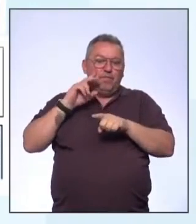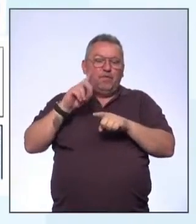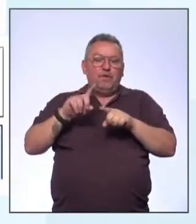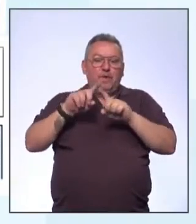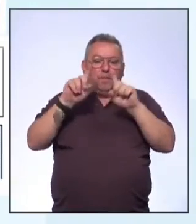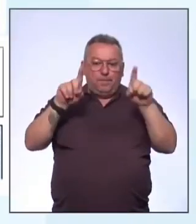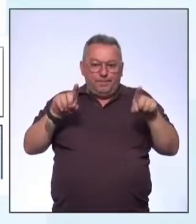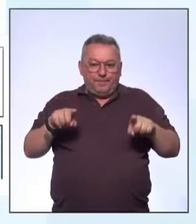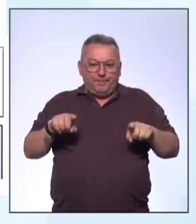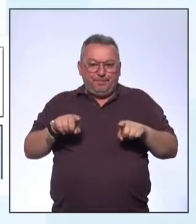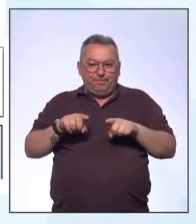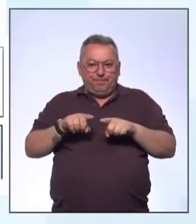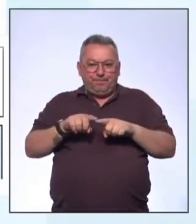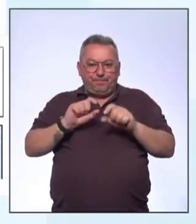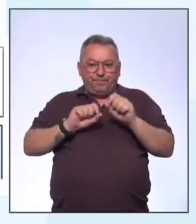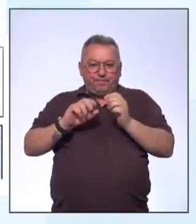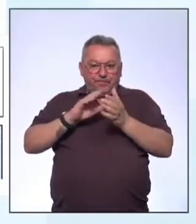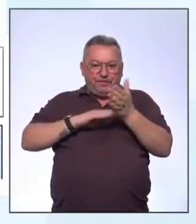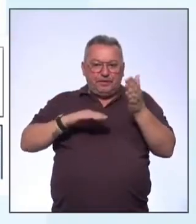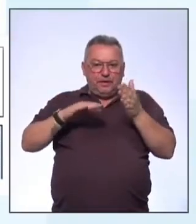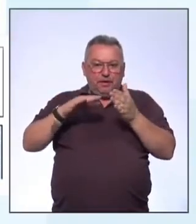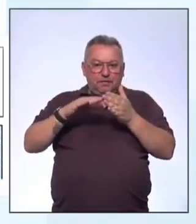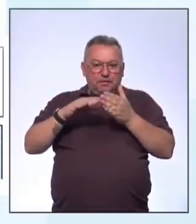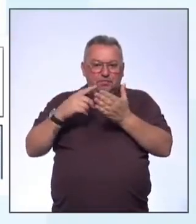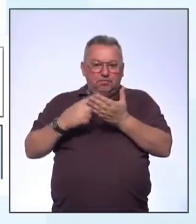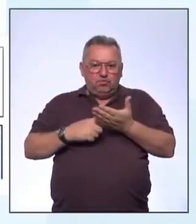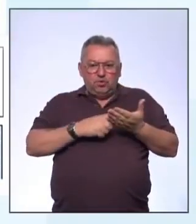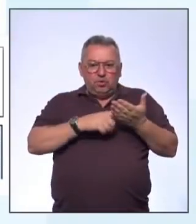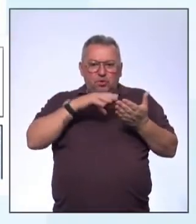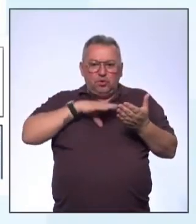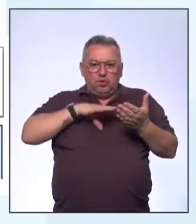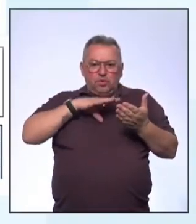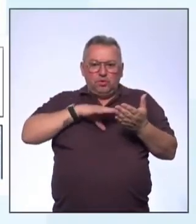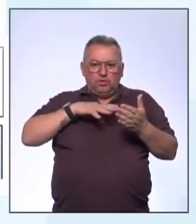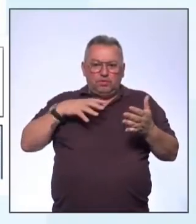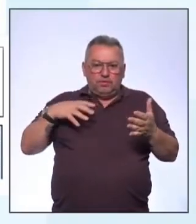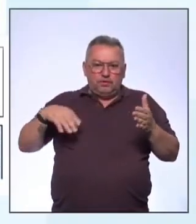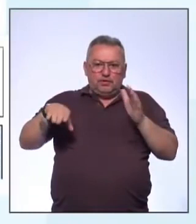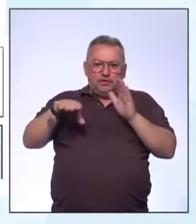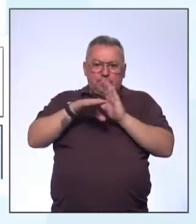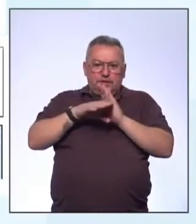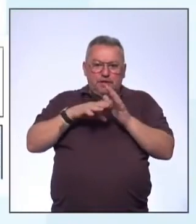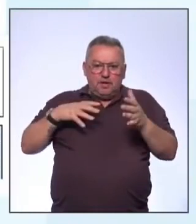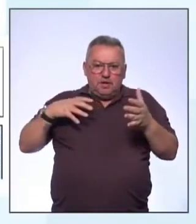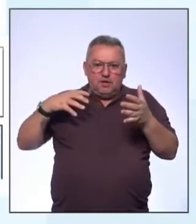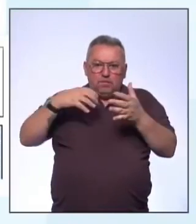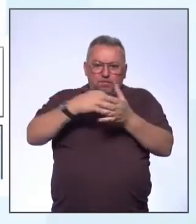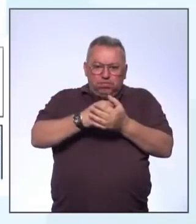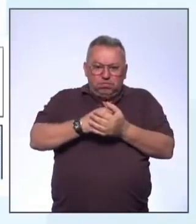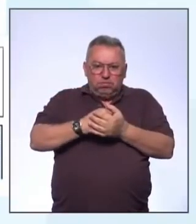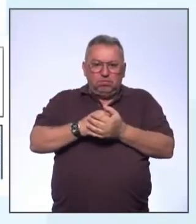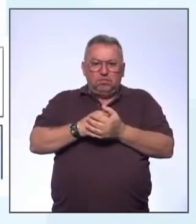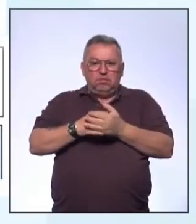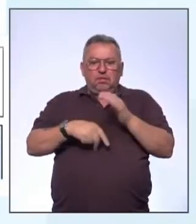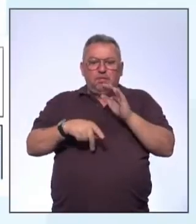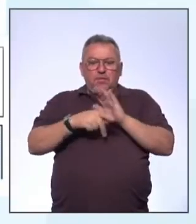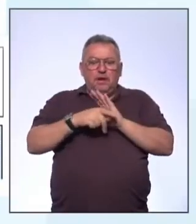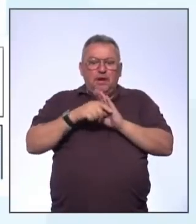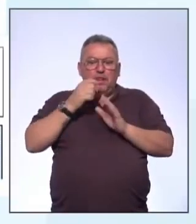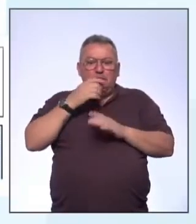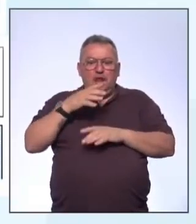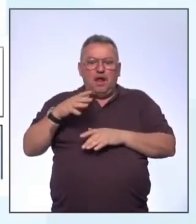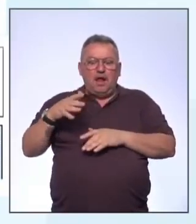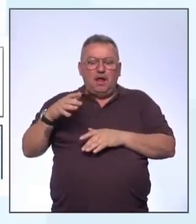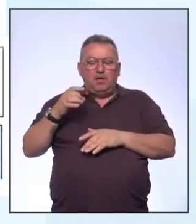tela, toda a programação dos portugueses aí para chegar no continente. Na verdade,